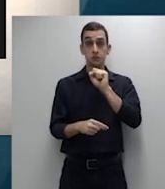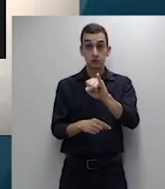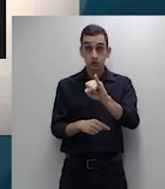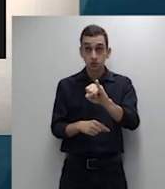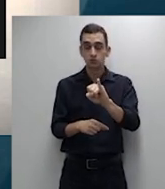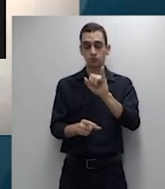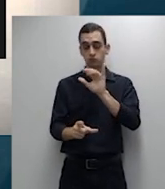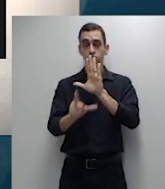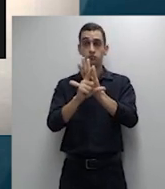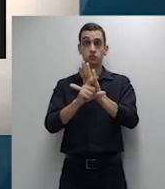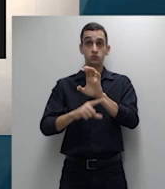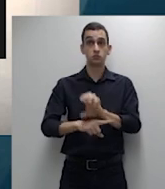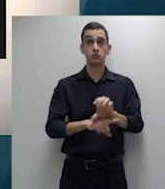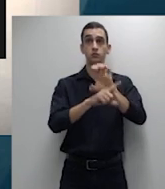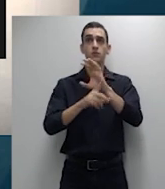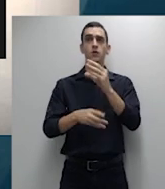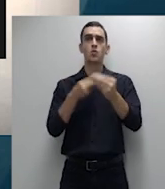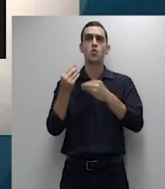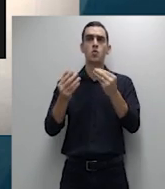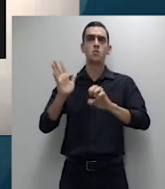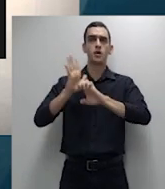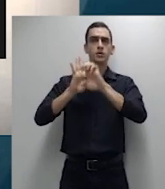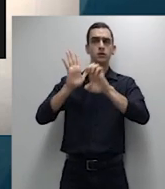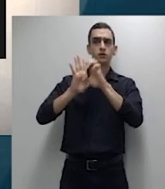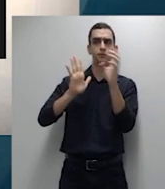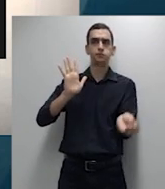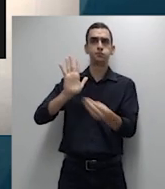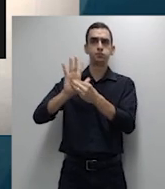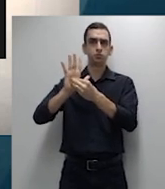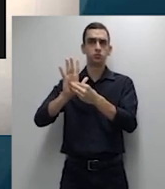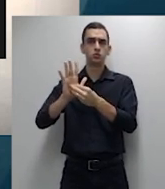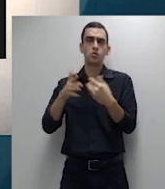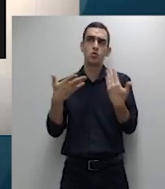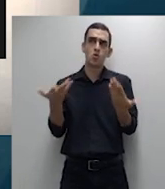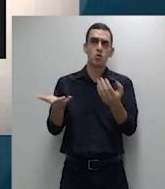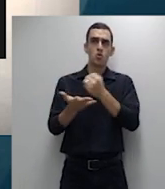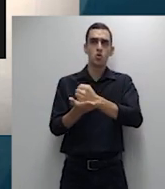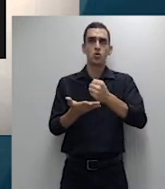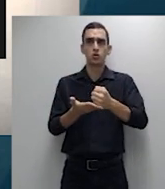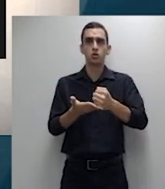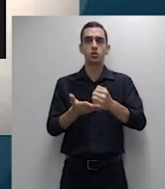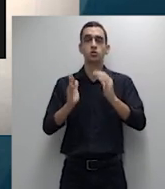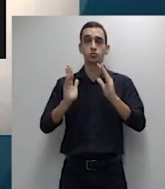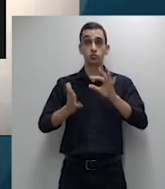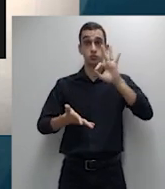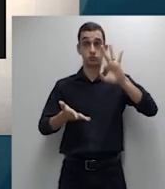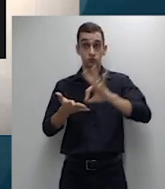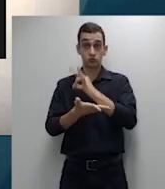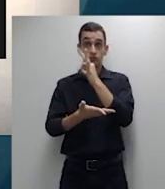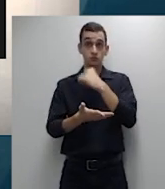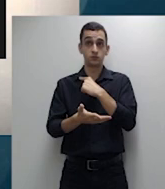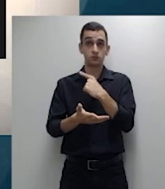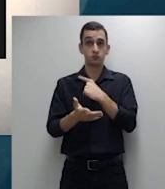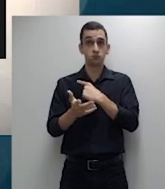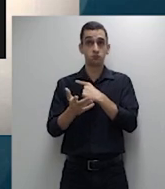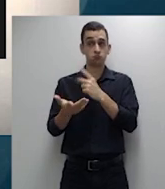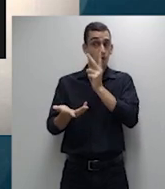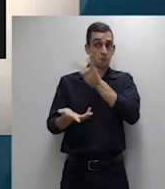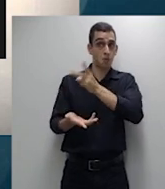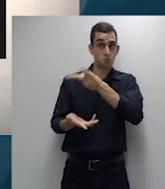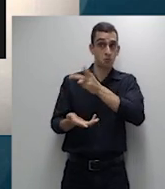excluir a cobrança como é que o edital como contrato assinado pelo mesmo ente federativo